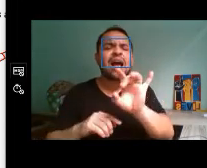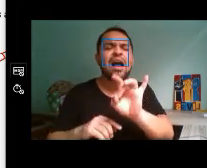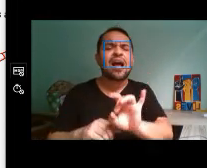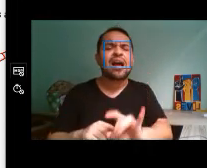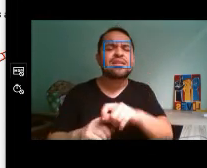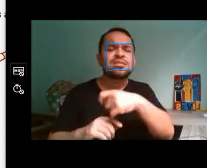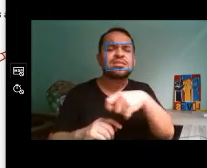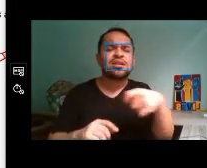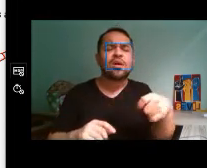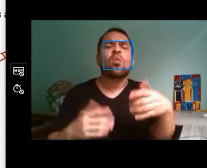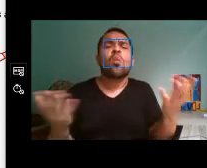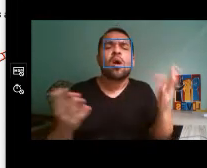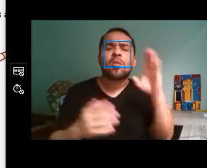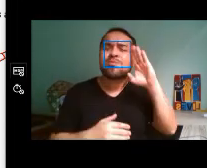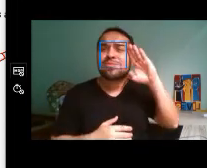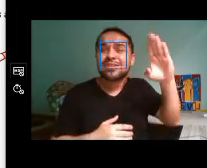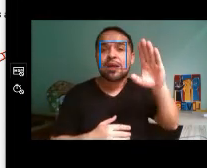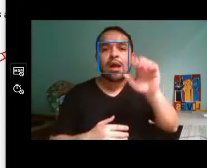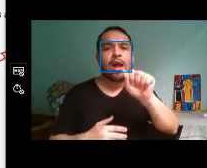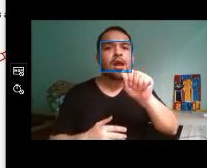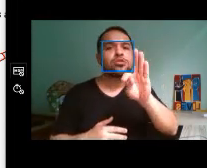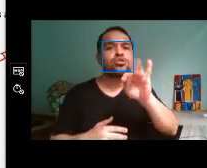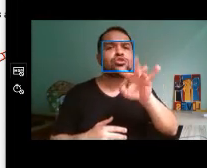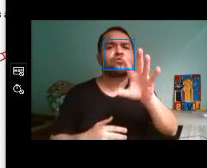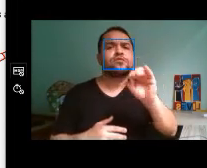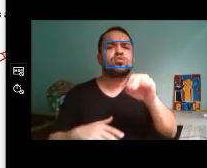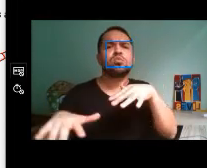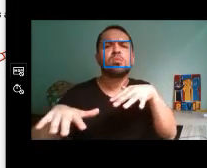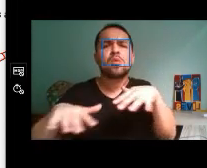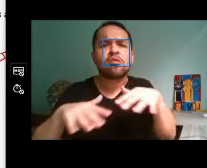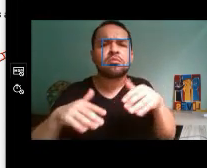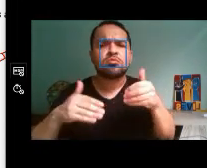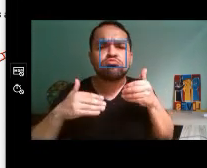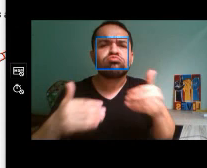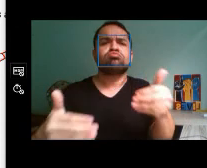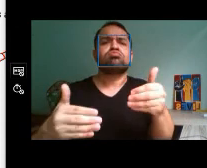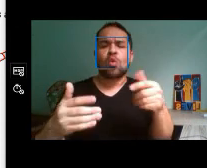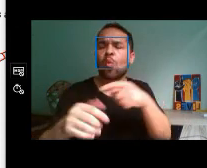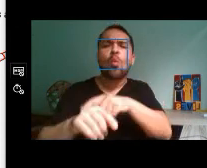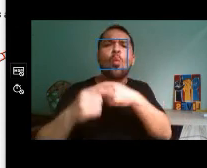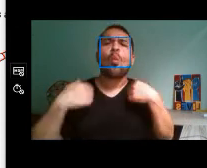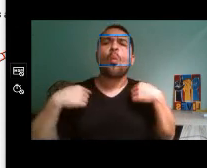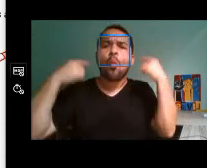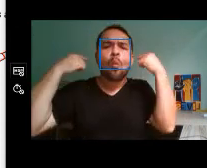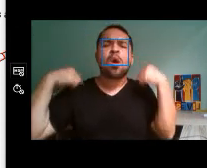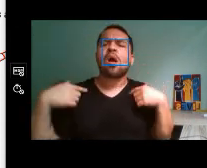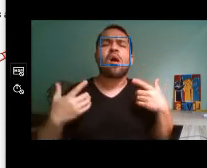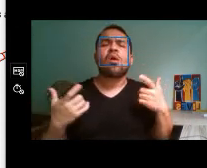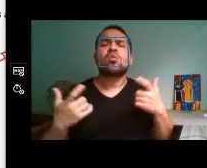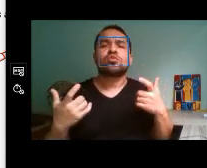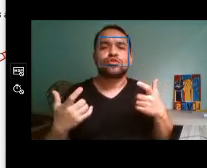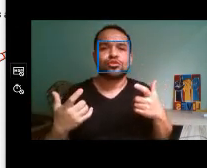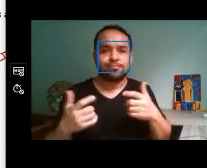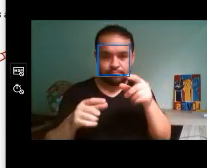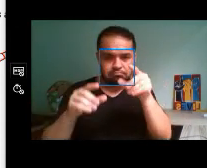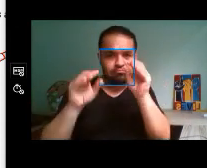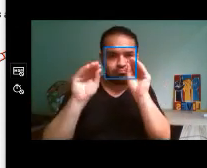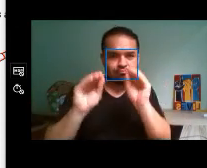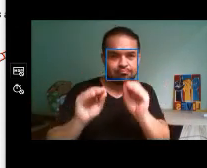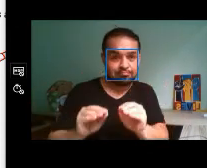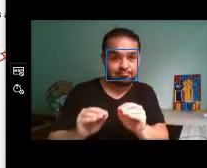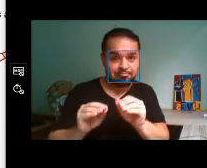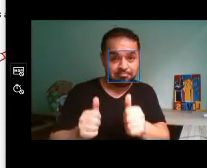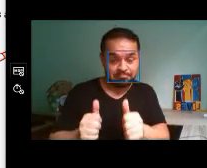os articuladores. Mas pode ser que tenham mais, eu não sei. Quais vocês acham que são os ativos? Quem é que